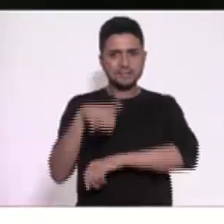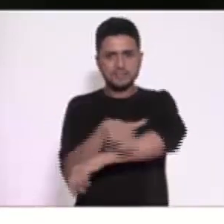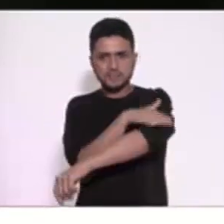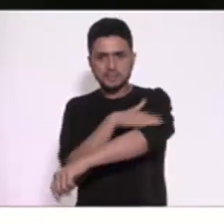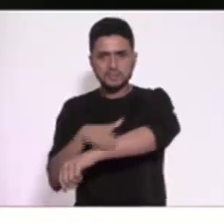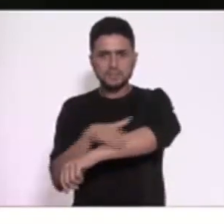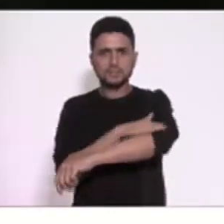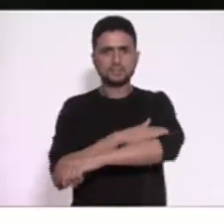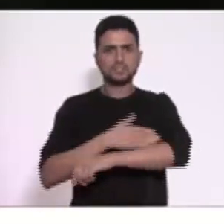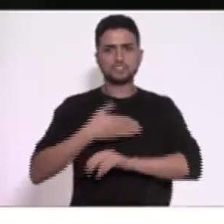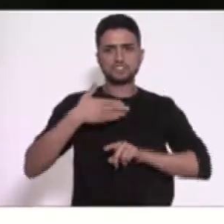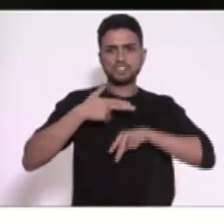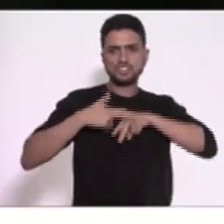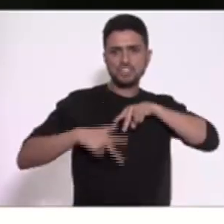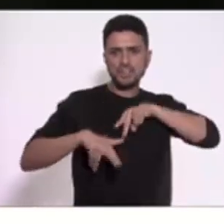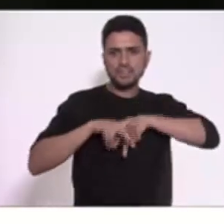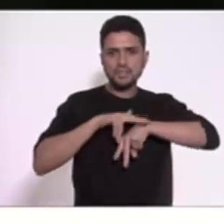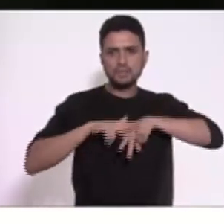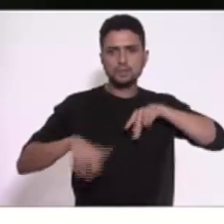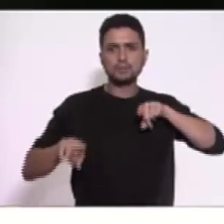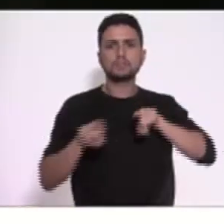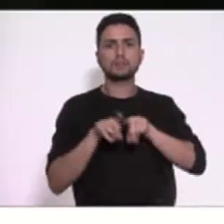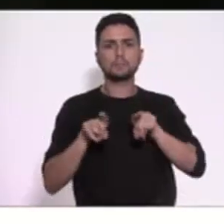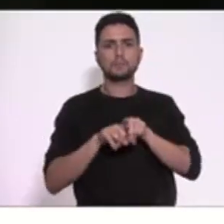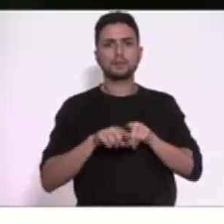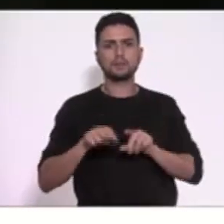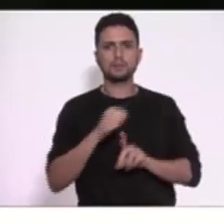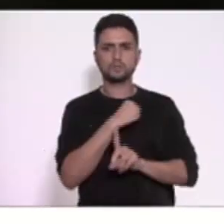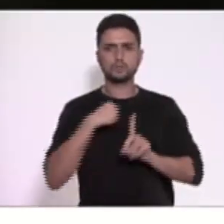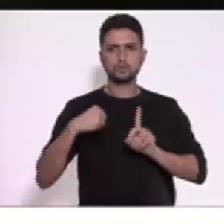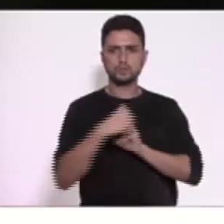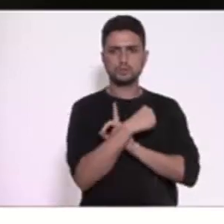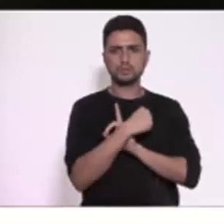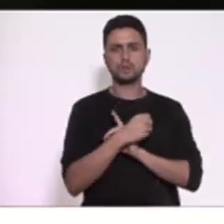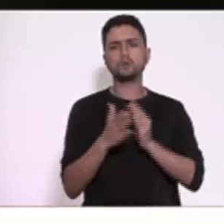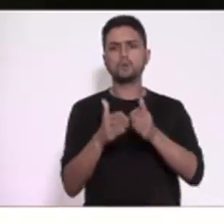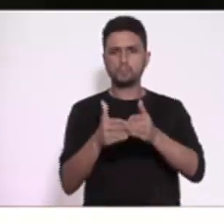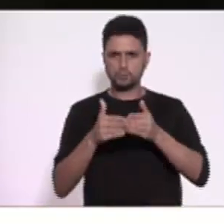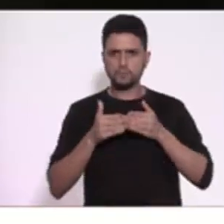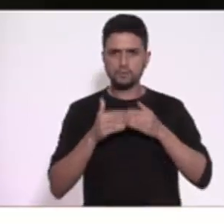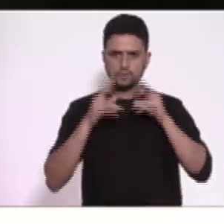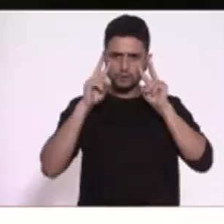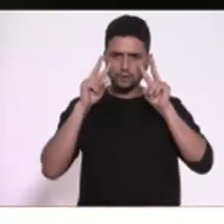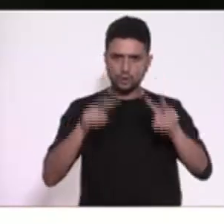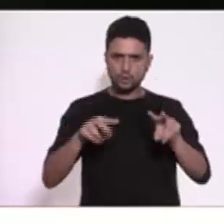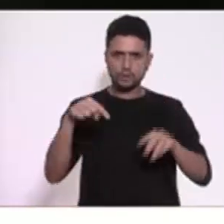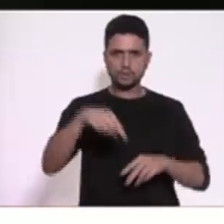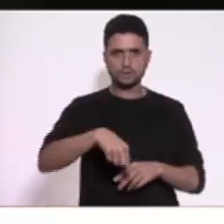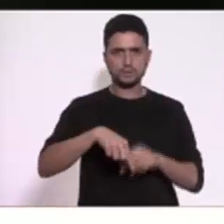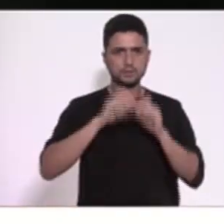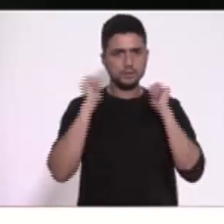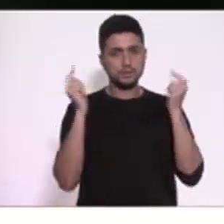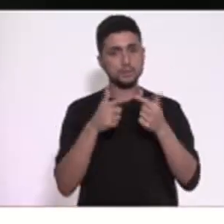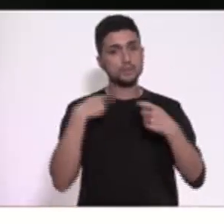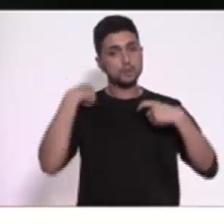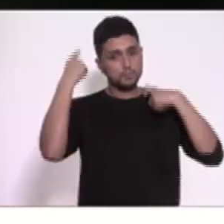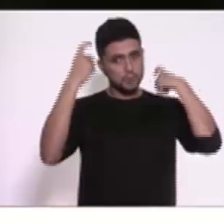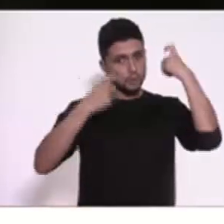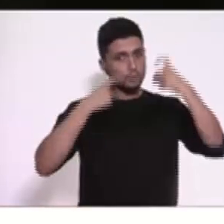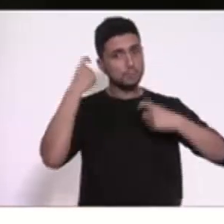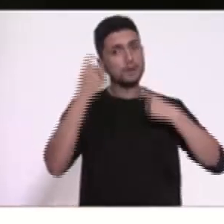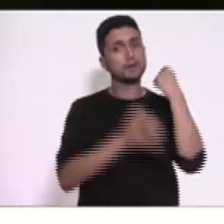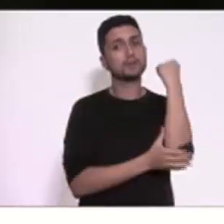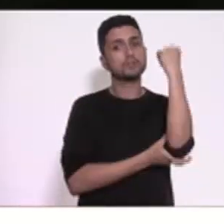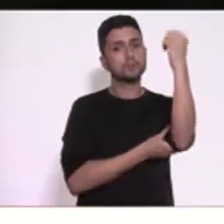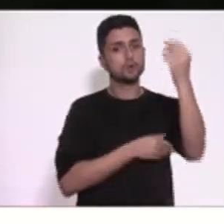de gênero e de classe. Por favor, senhor presidente, olho para essa casa e vejo com muita preocupação o quanto o